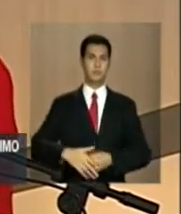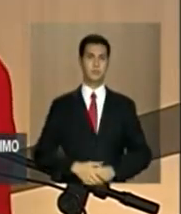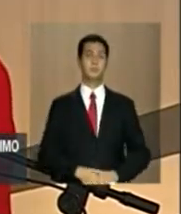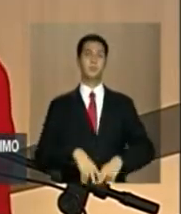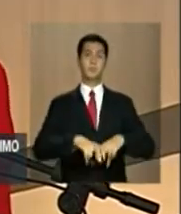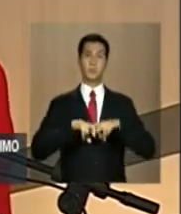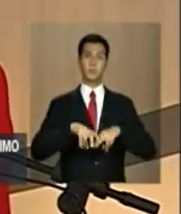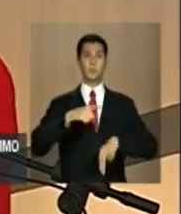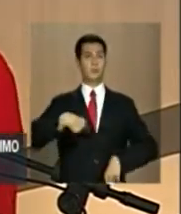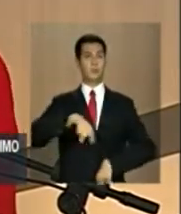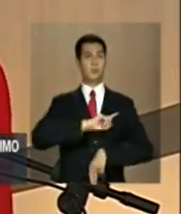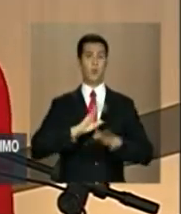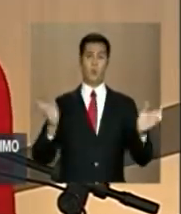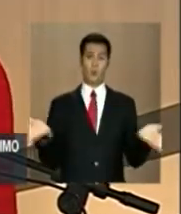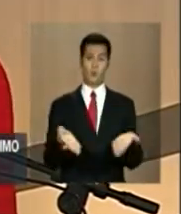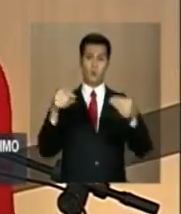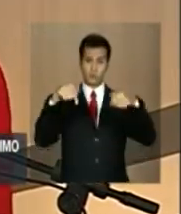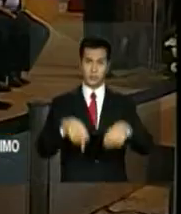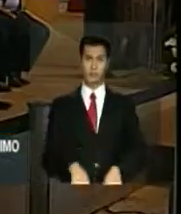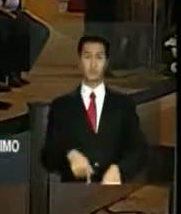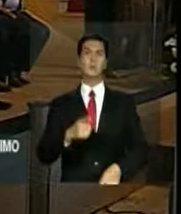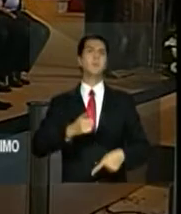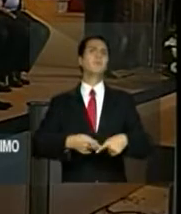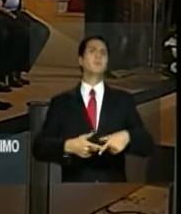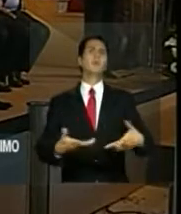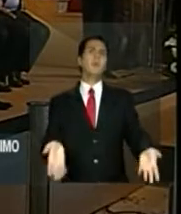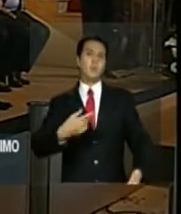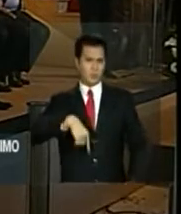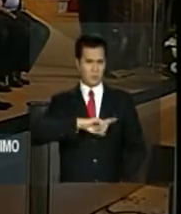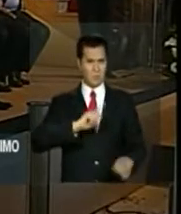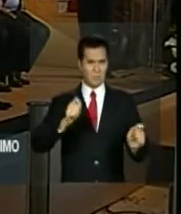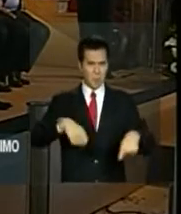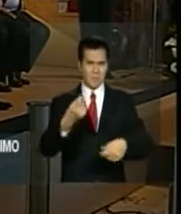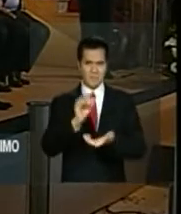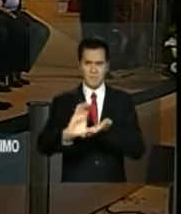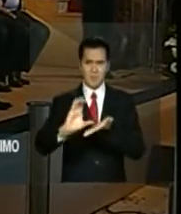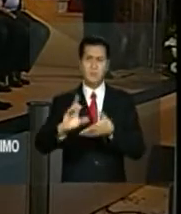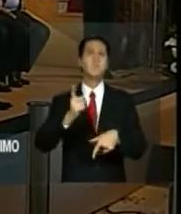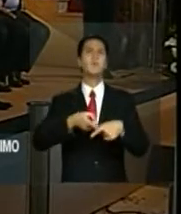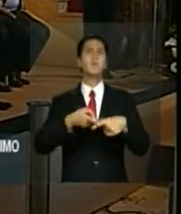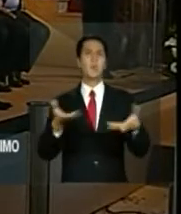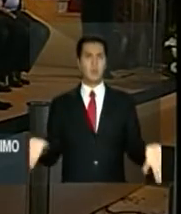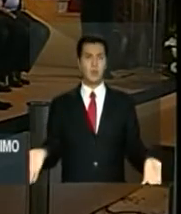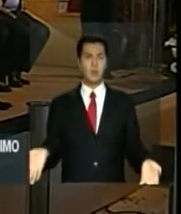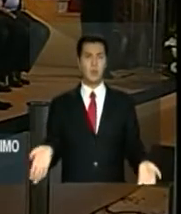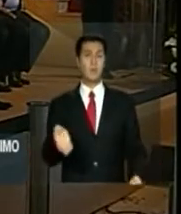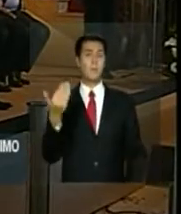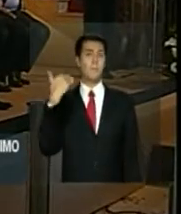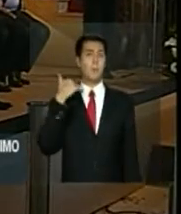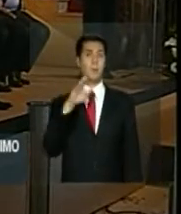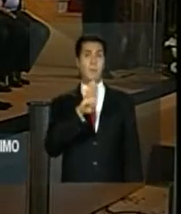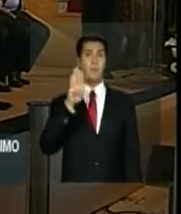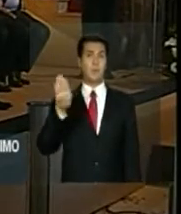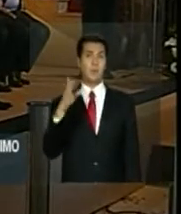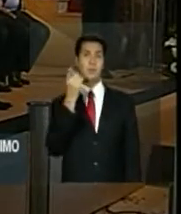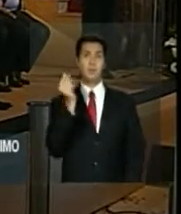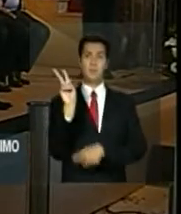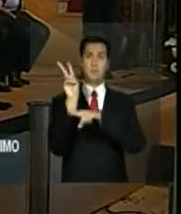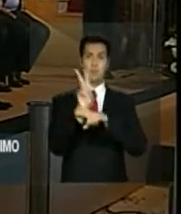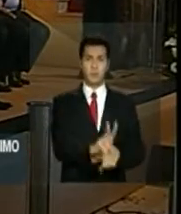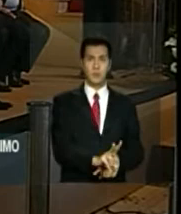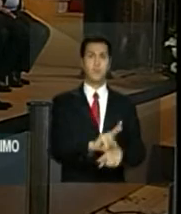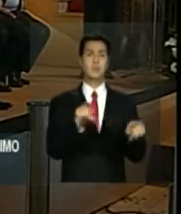nós estamos aqui hoje. Mas por que que nós podemos investir? O Banco do Brasil financiando e